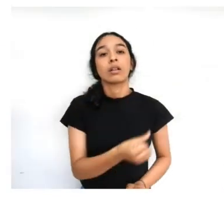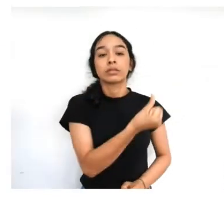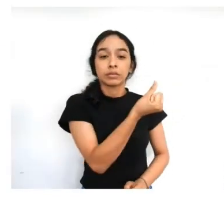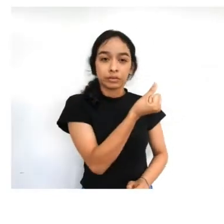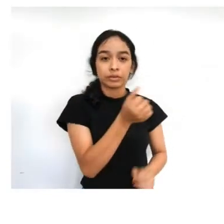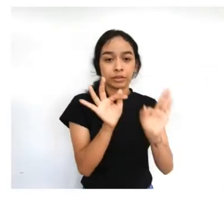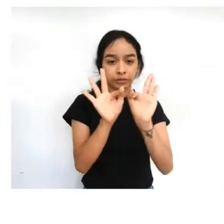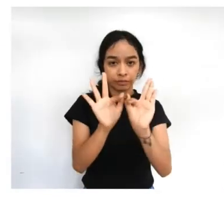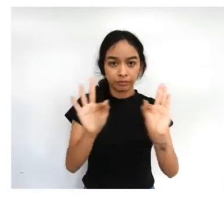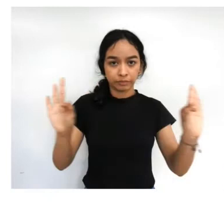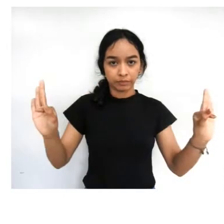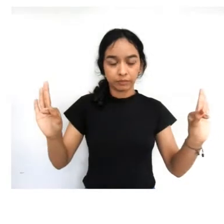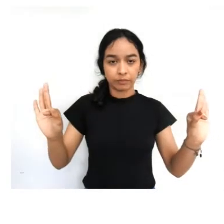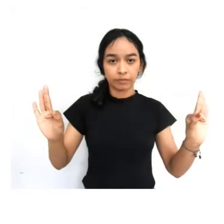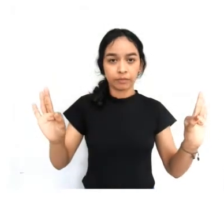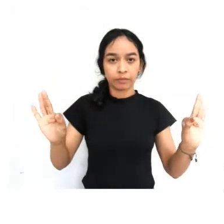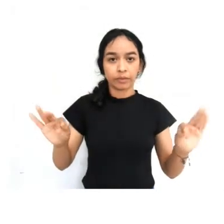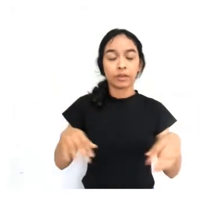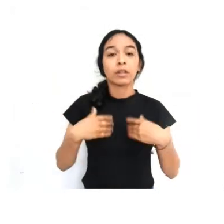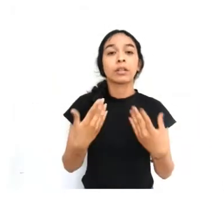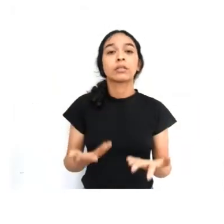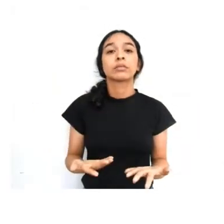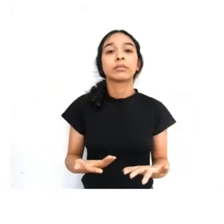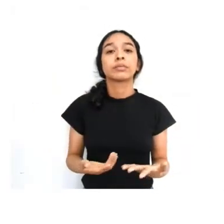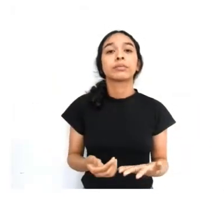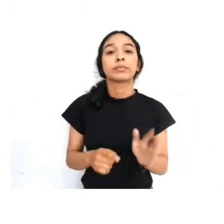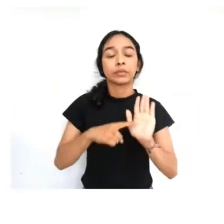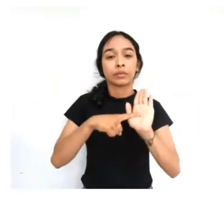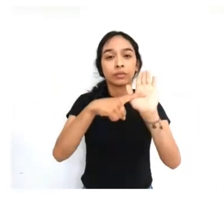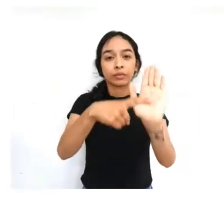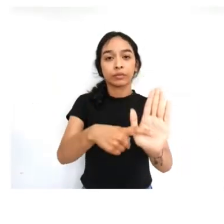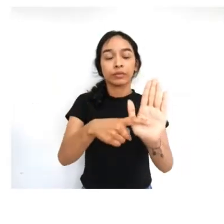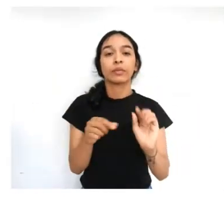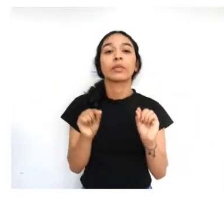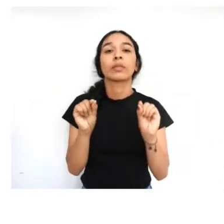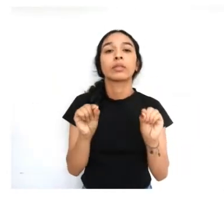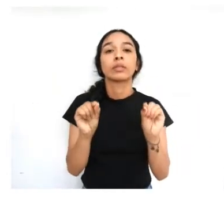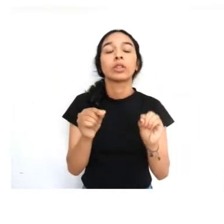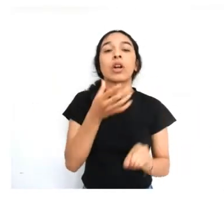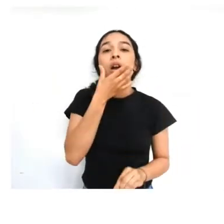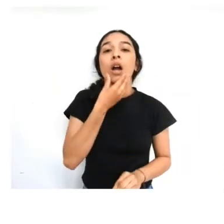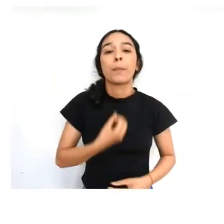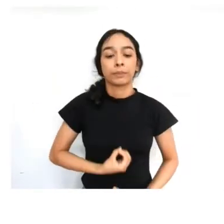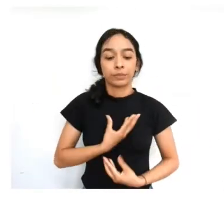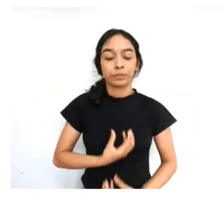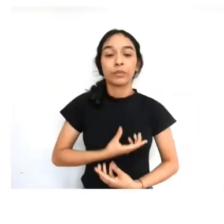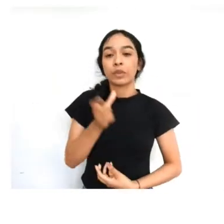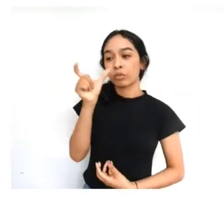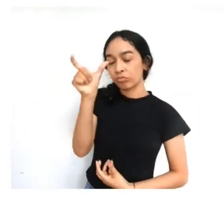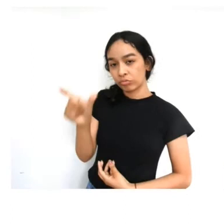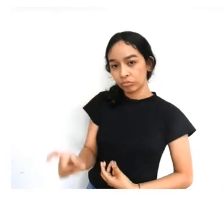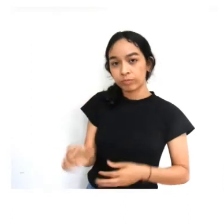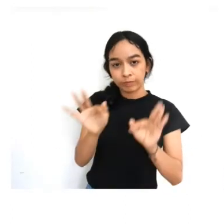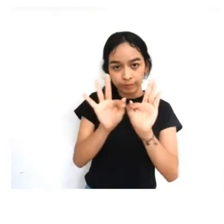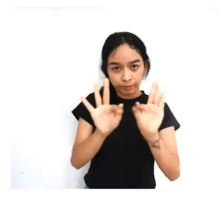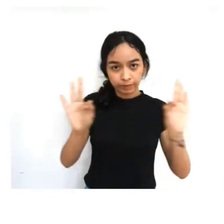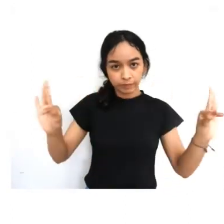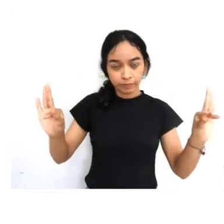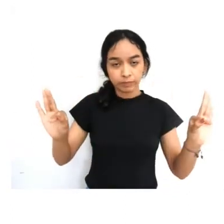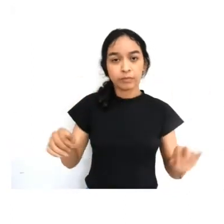6 frases. E é isso que determina que poeta é o sujeito da